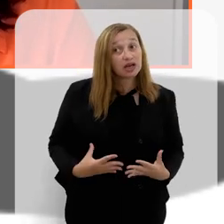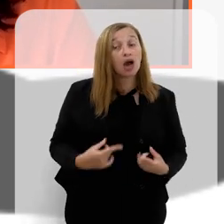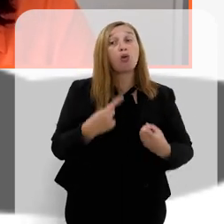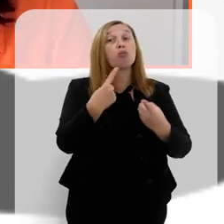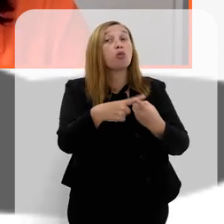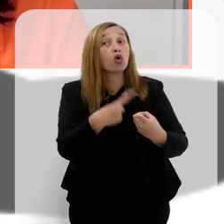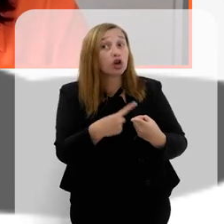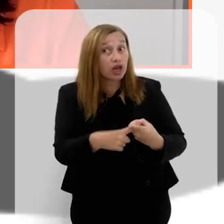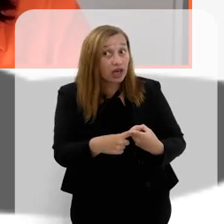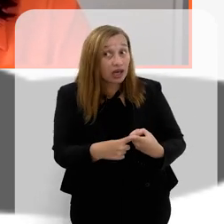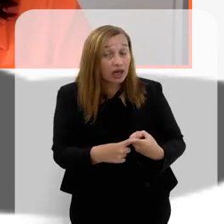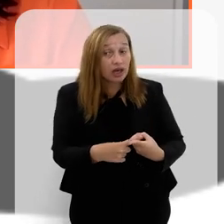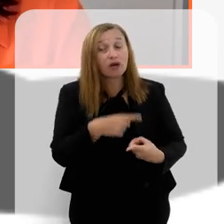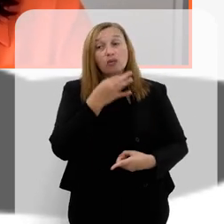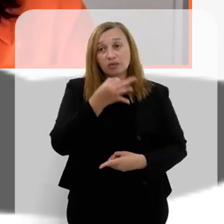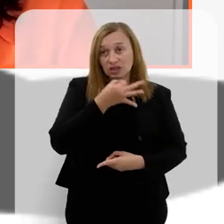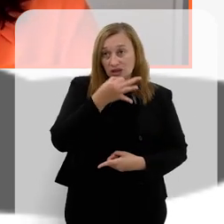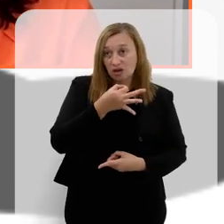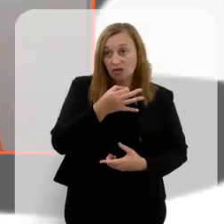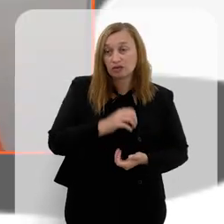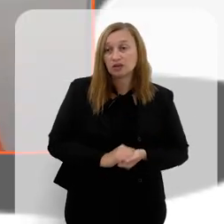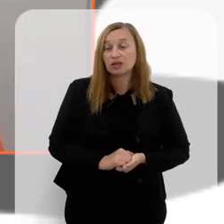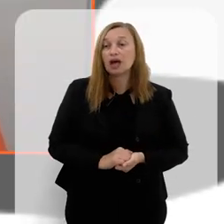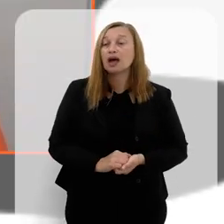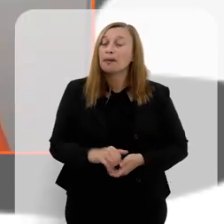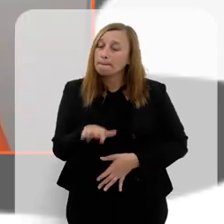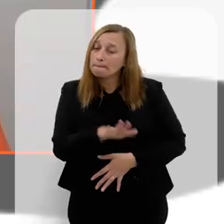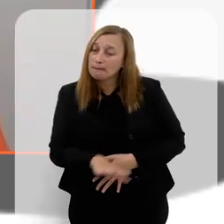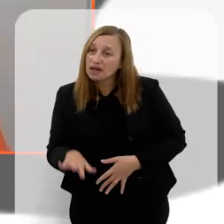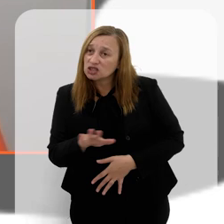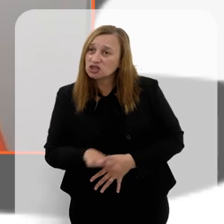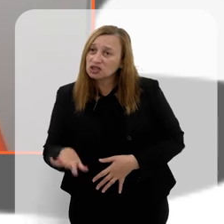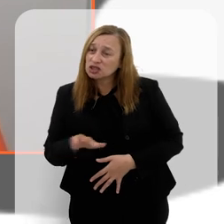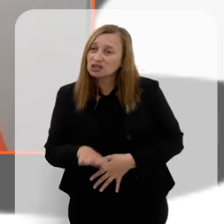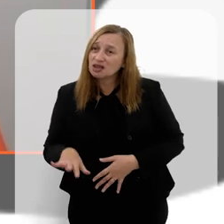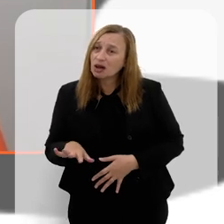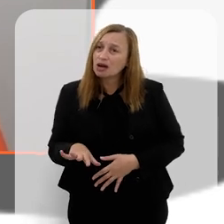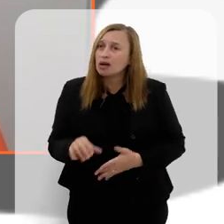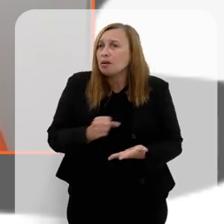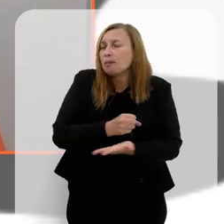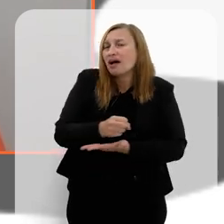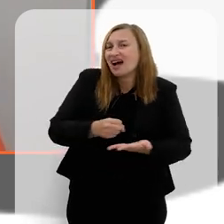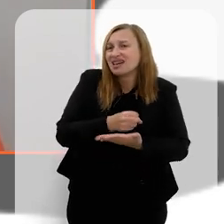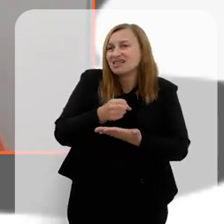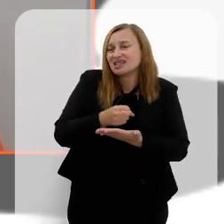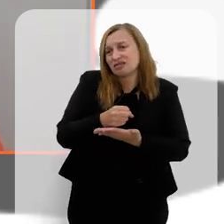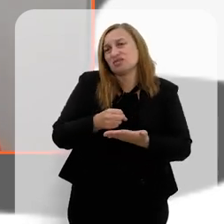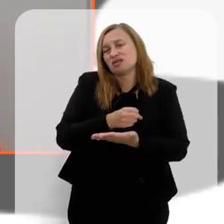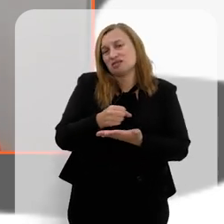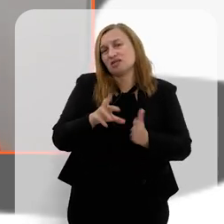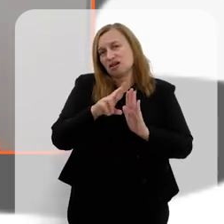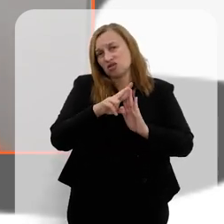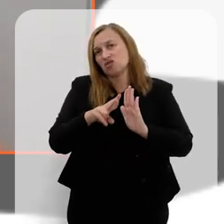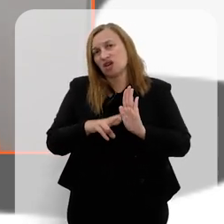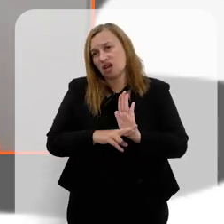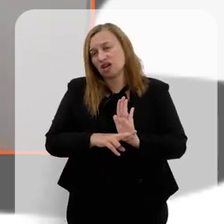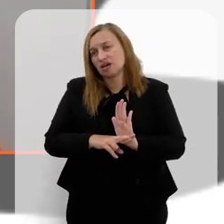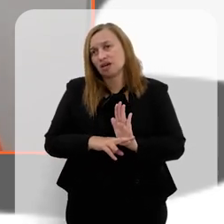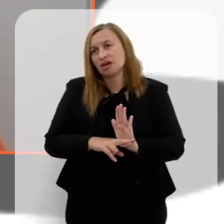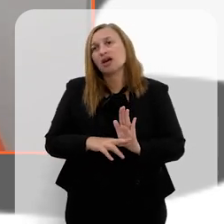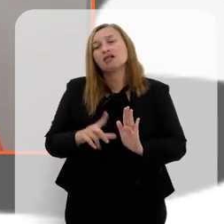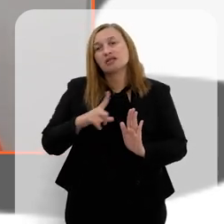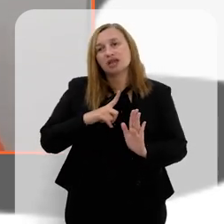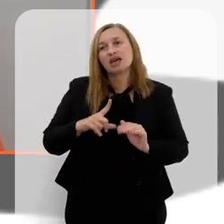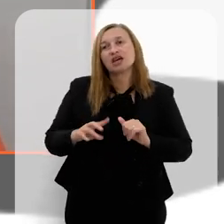que que não concorda, né? Para as crianças, basicamente, essas são as regras,